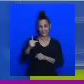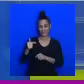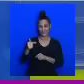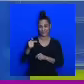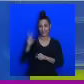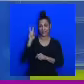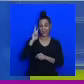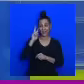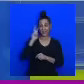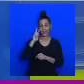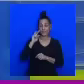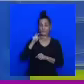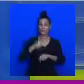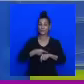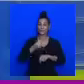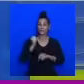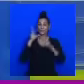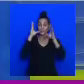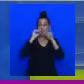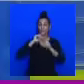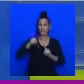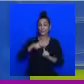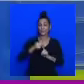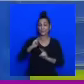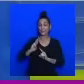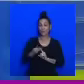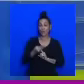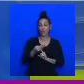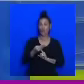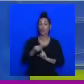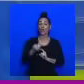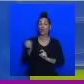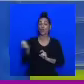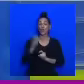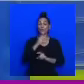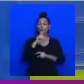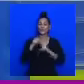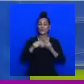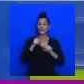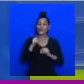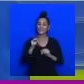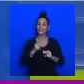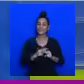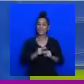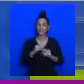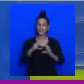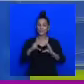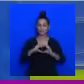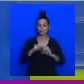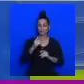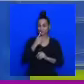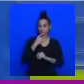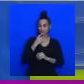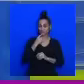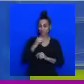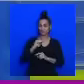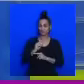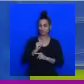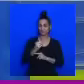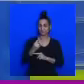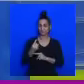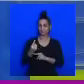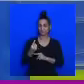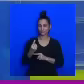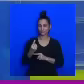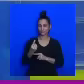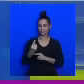Lembrando, neste sábado às 8 da noite tem Mais Milionária, a nova modalidade das loterias caixa. Bola vermelha,